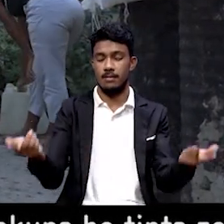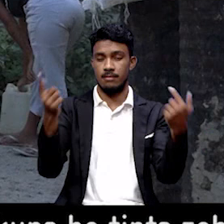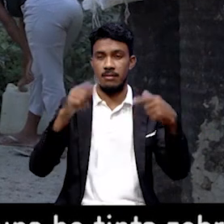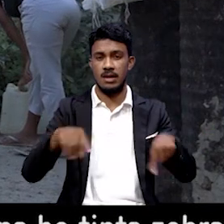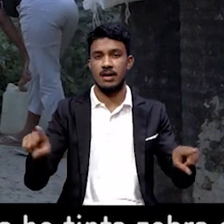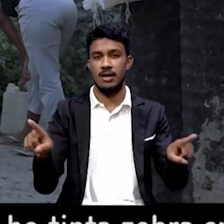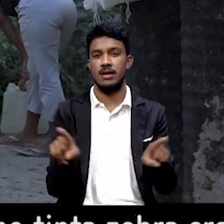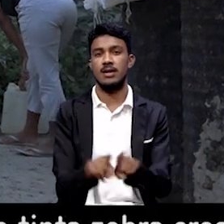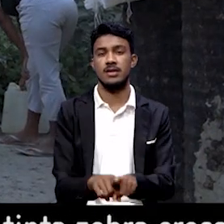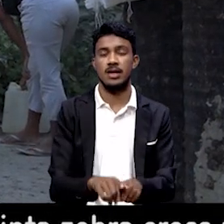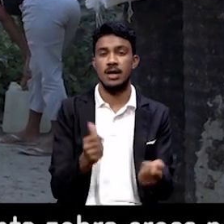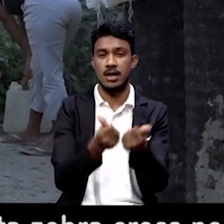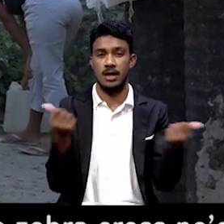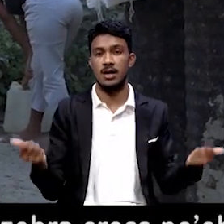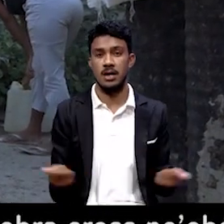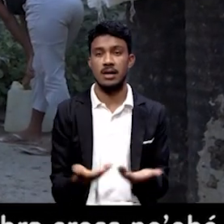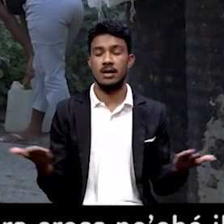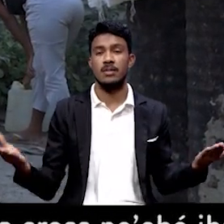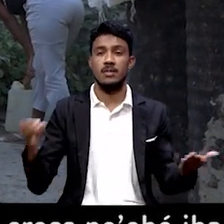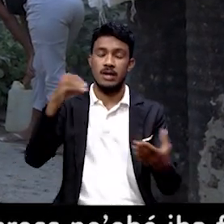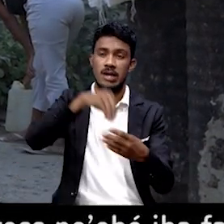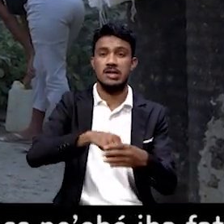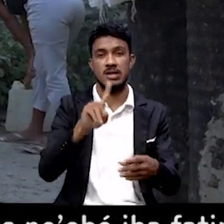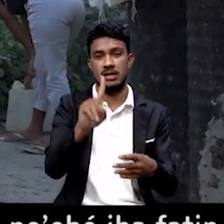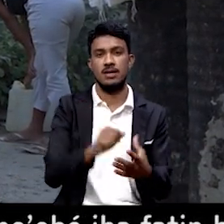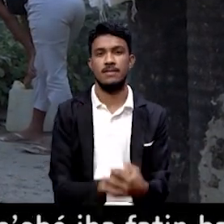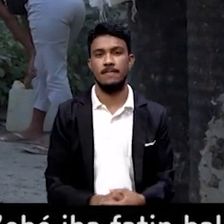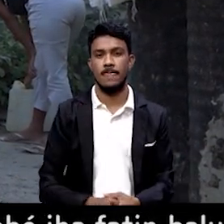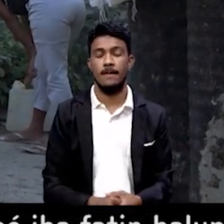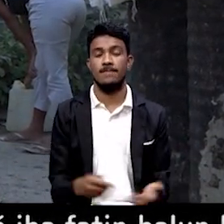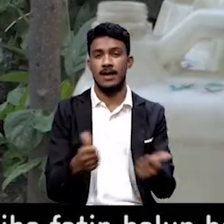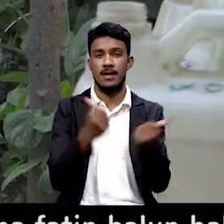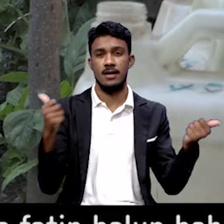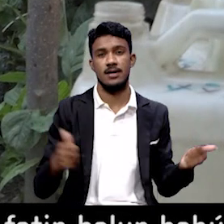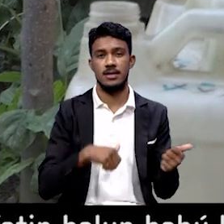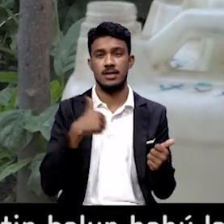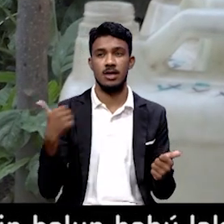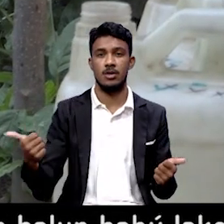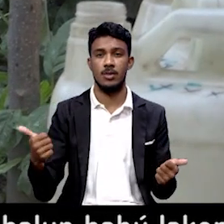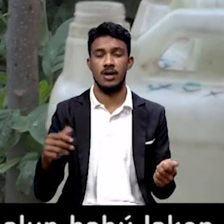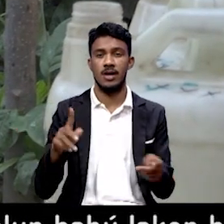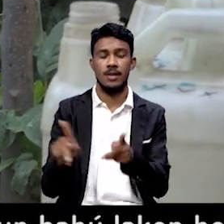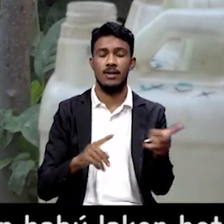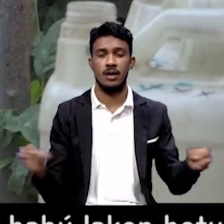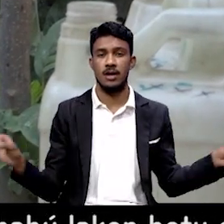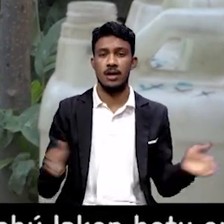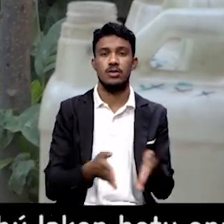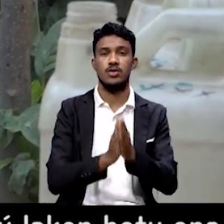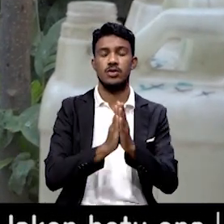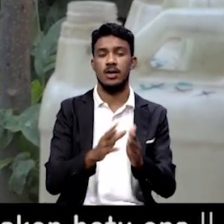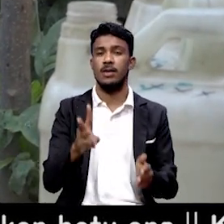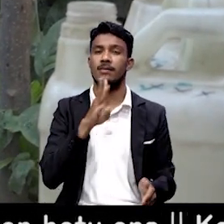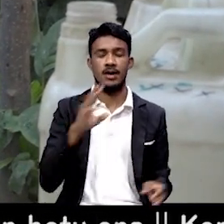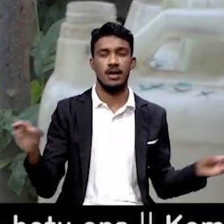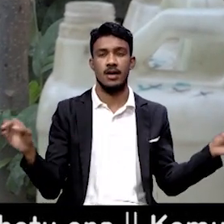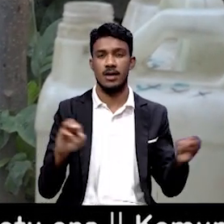Mais de ter aldeia na mesma que exige, vai, então, mas esse é uma coisa, né? Se aldeia, se é selo na mesma autoridade lá exige, vai, então, bem, lá mais, né? Também,